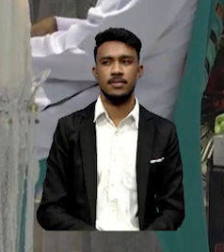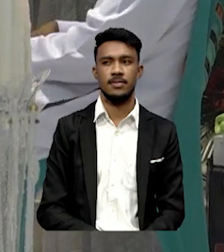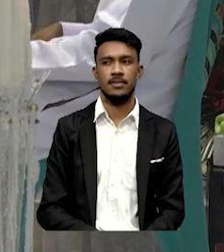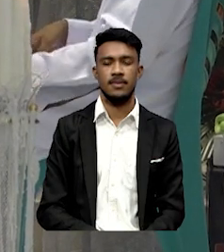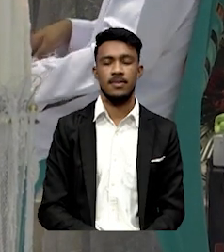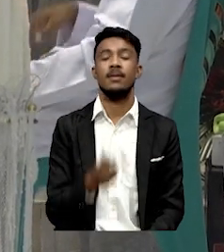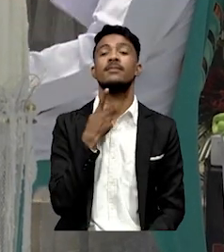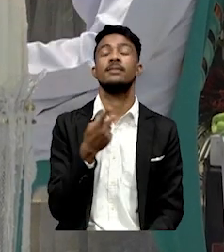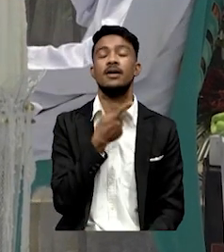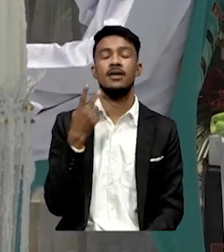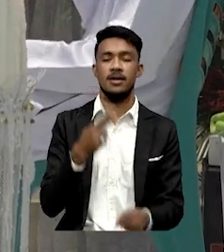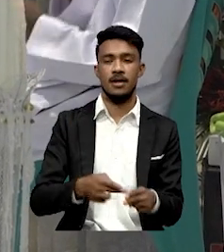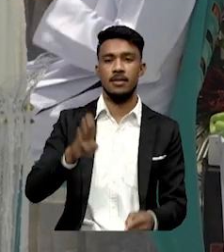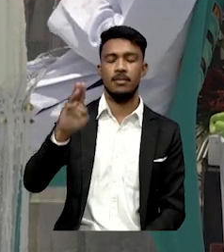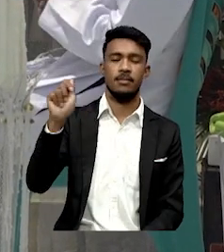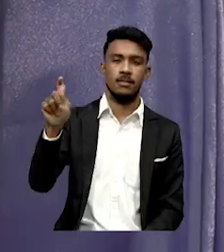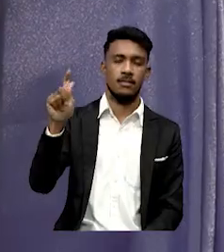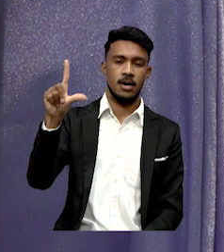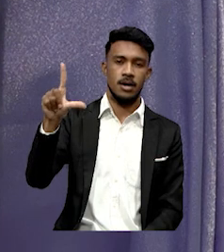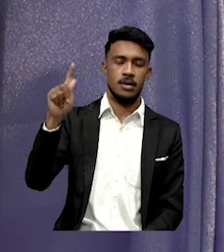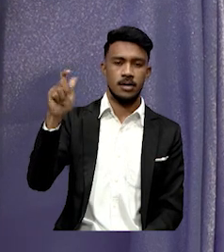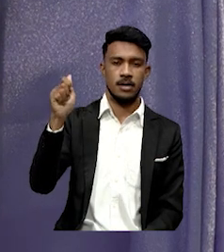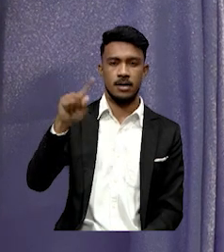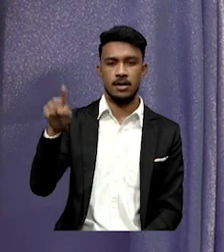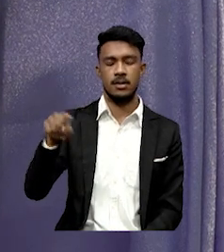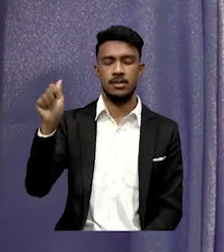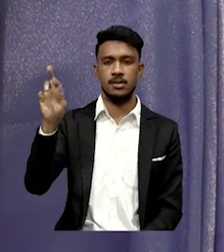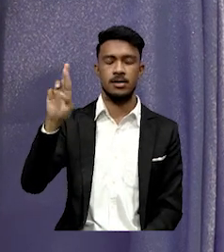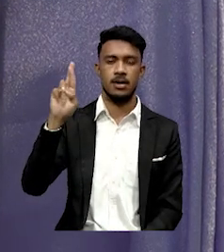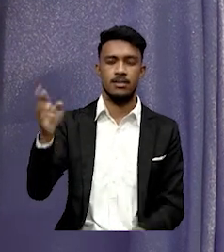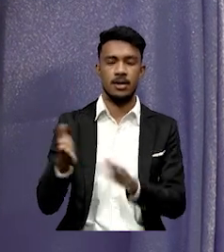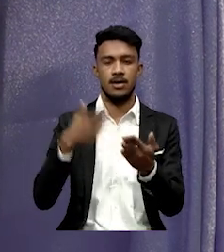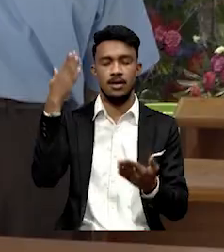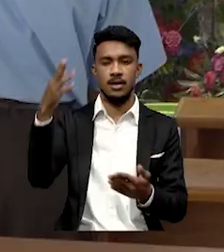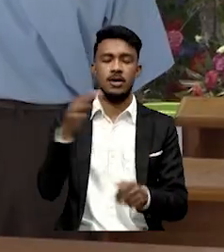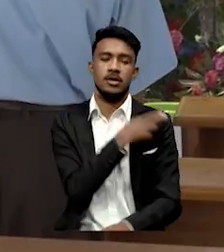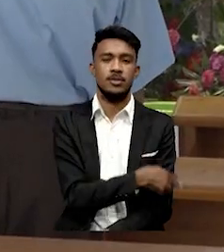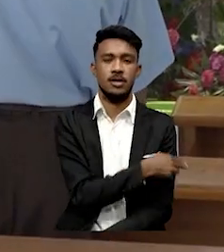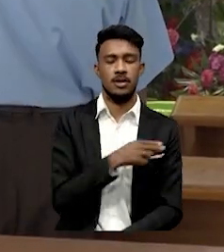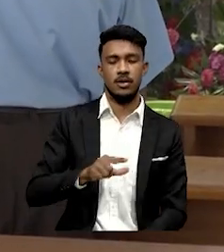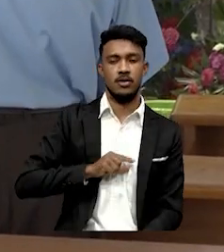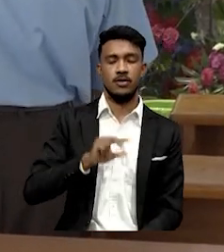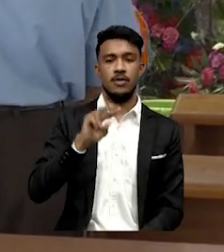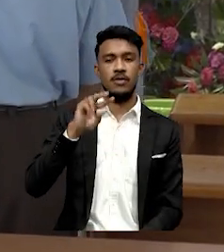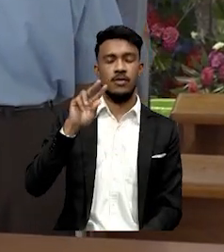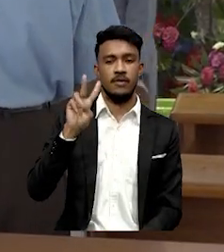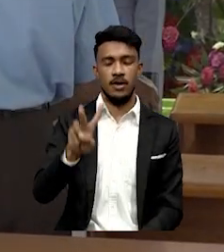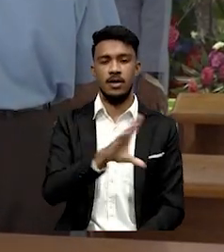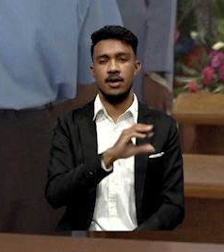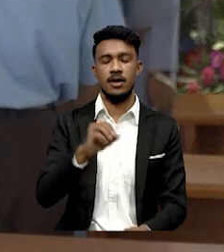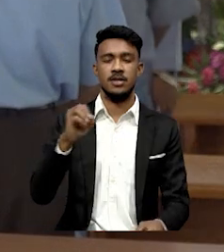Diakno Baltazar Pires SDB haku tui si Hospital Nasional Gidu Valadares segunda lorong hat fulang April tinari hundua rua nulu resin